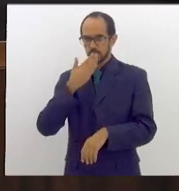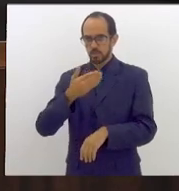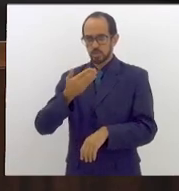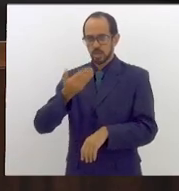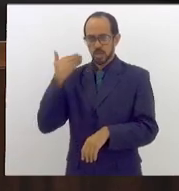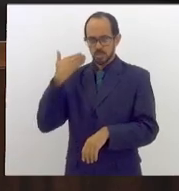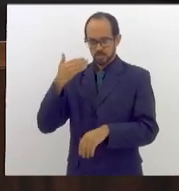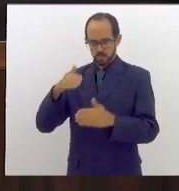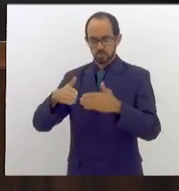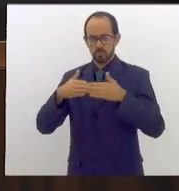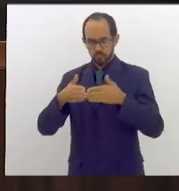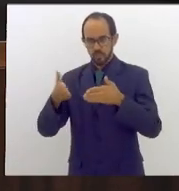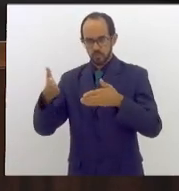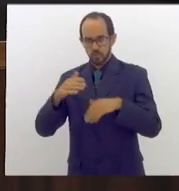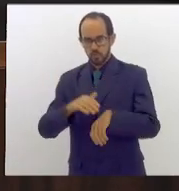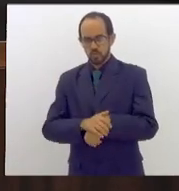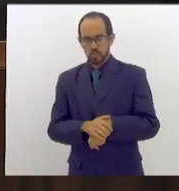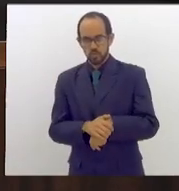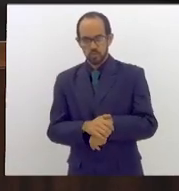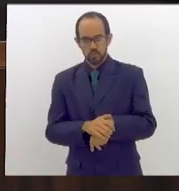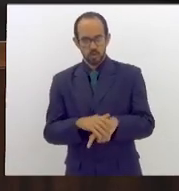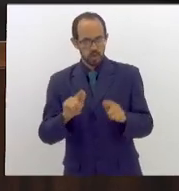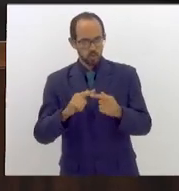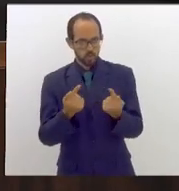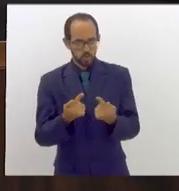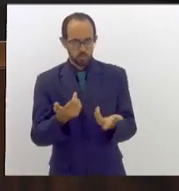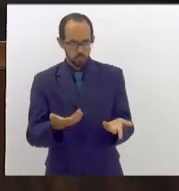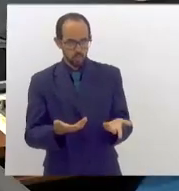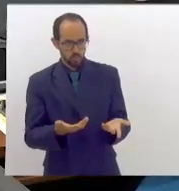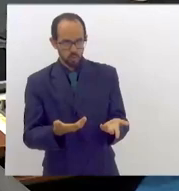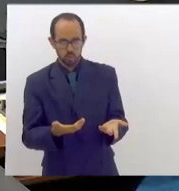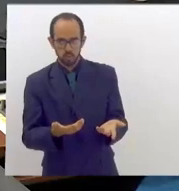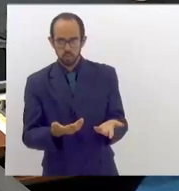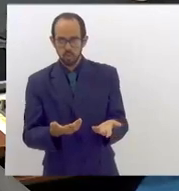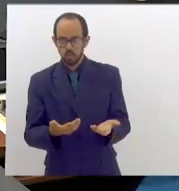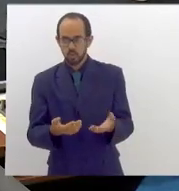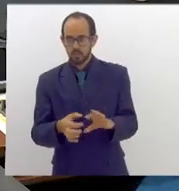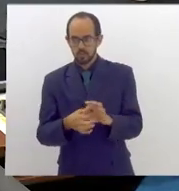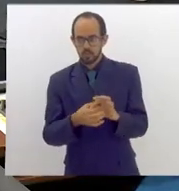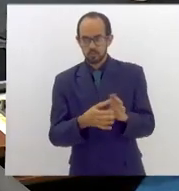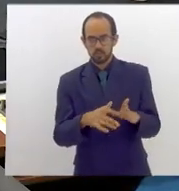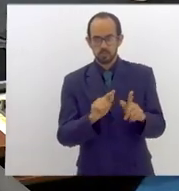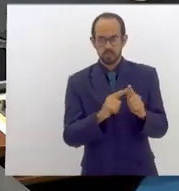por favor tá no grupo foi